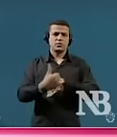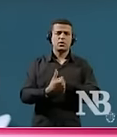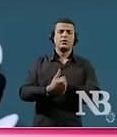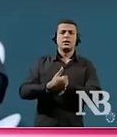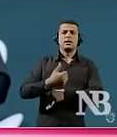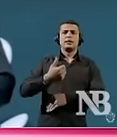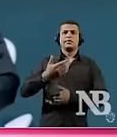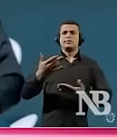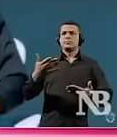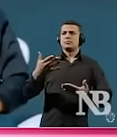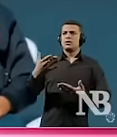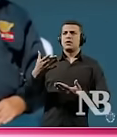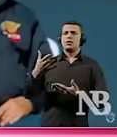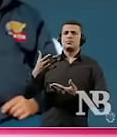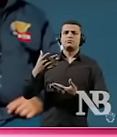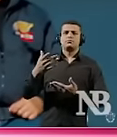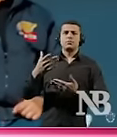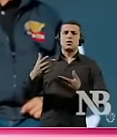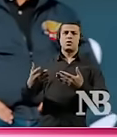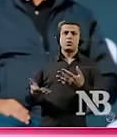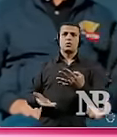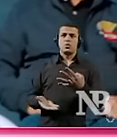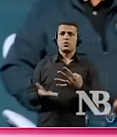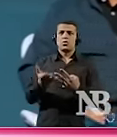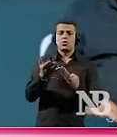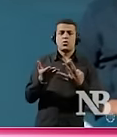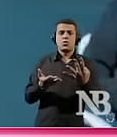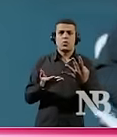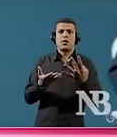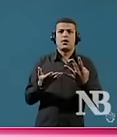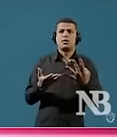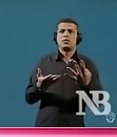Eu preciso, as tias do Zap, que são o quarto poder do Brasil, né?